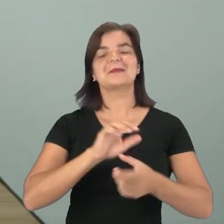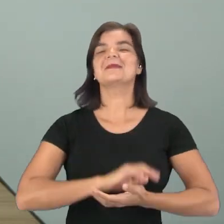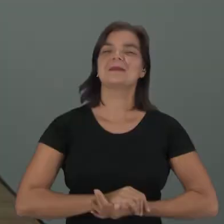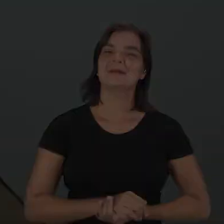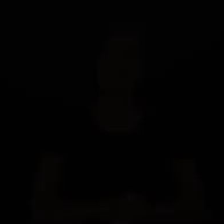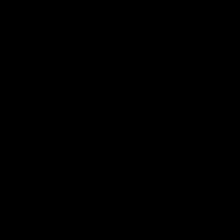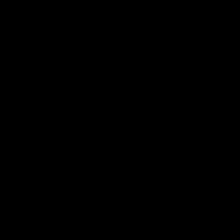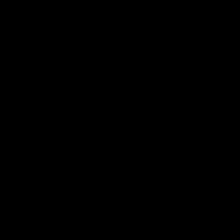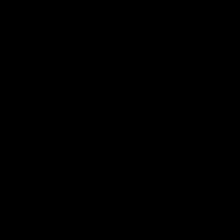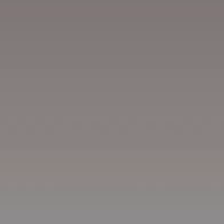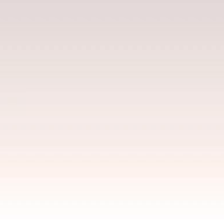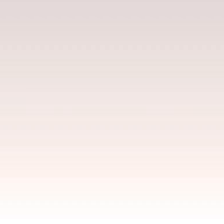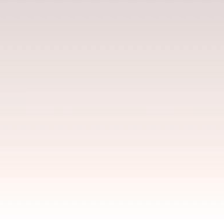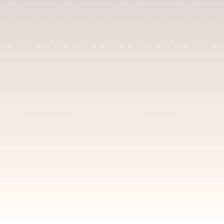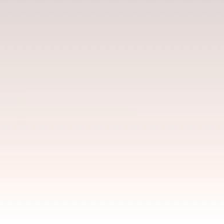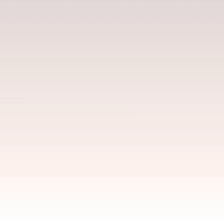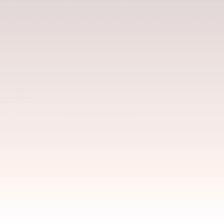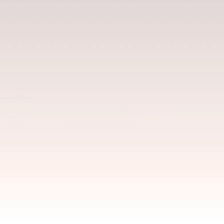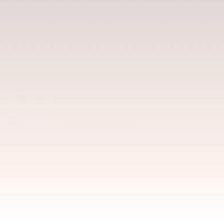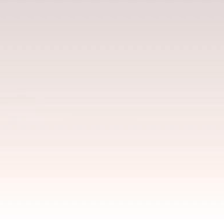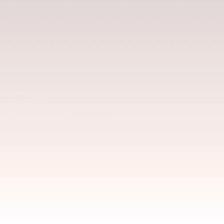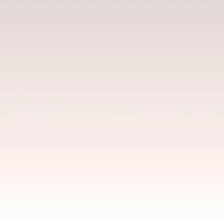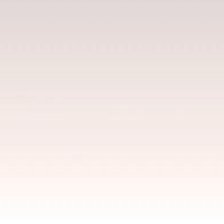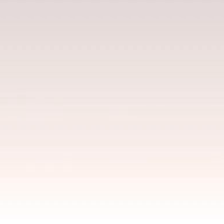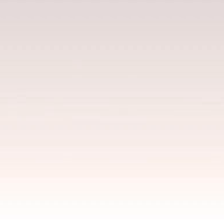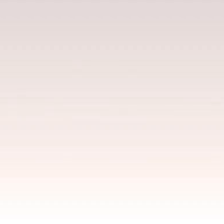aula E aí